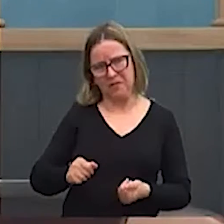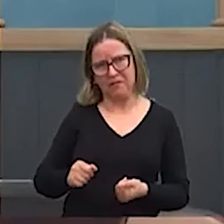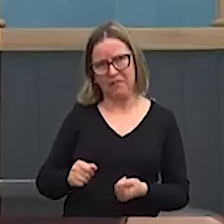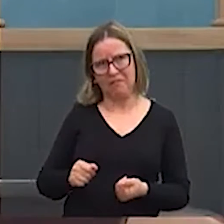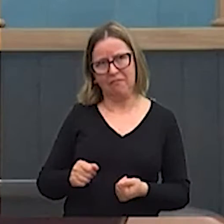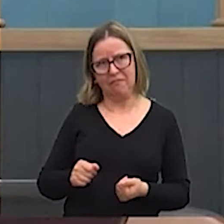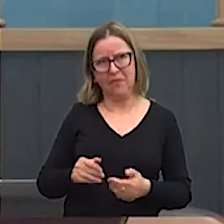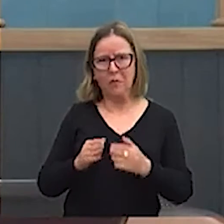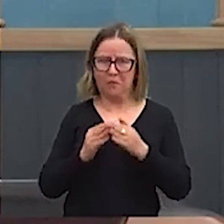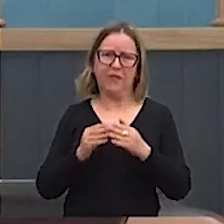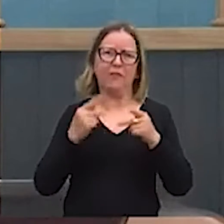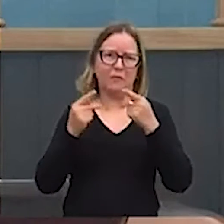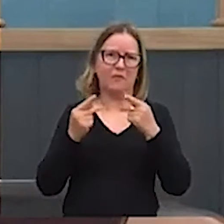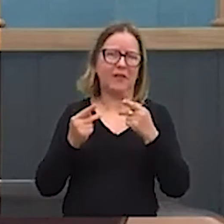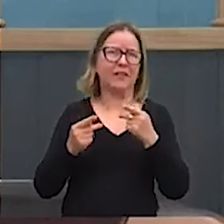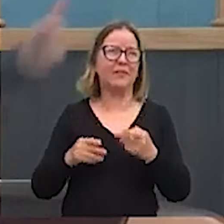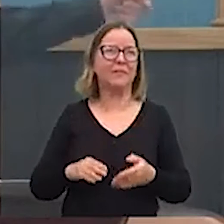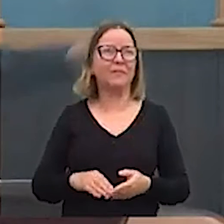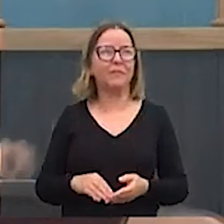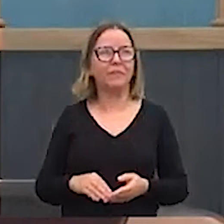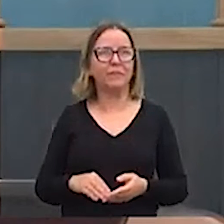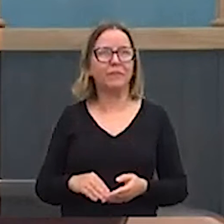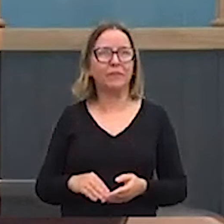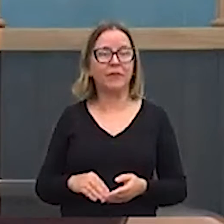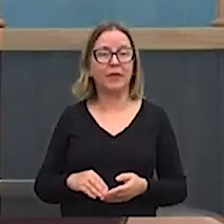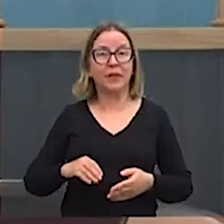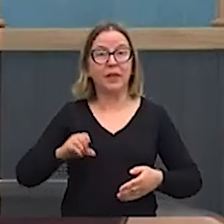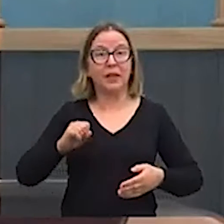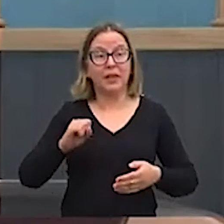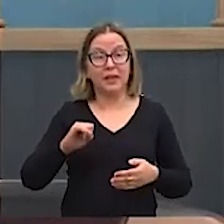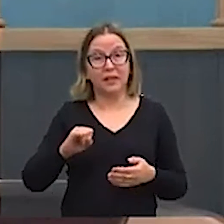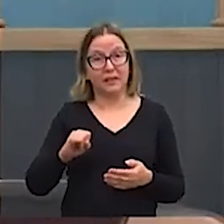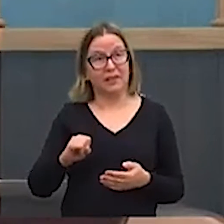conta. Se convencesse, creria.